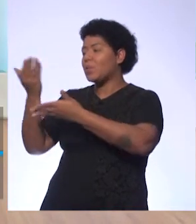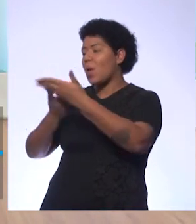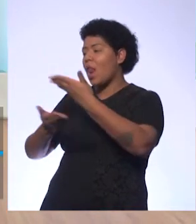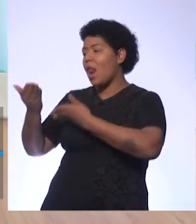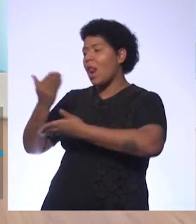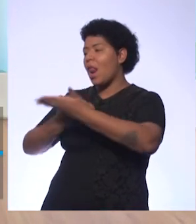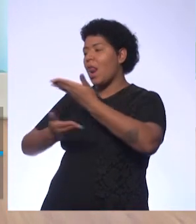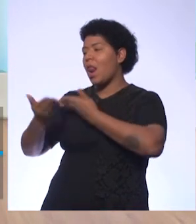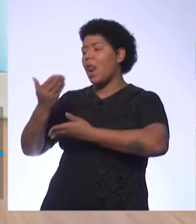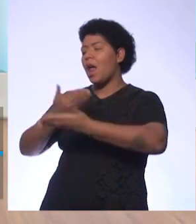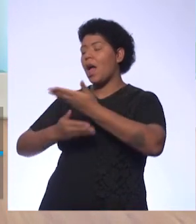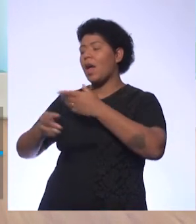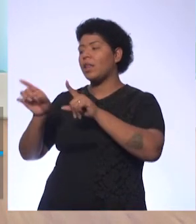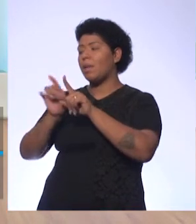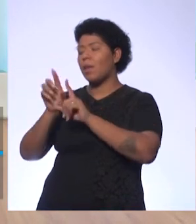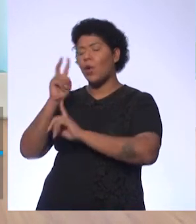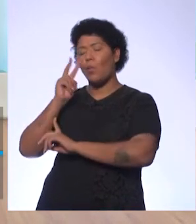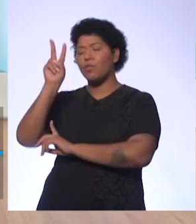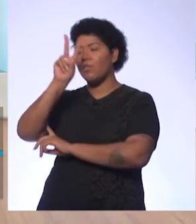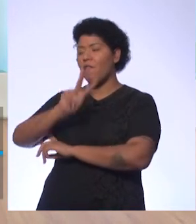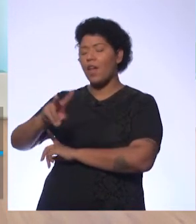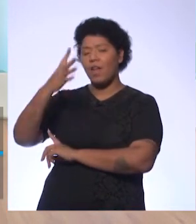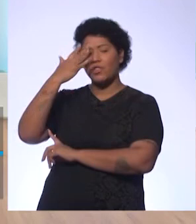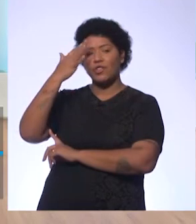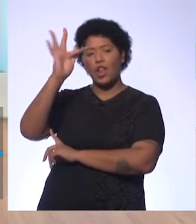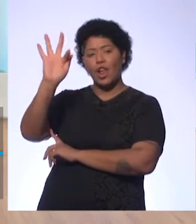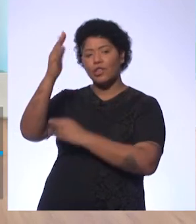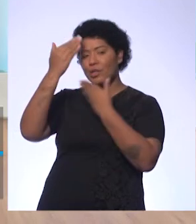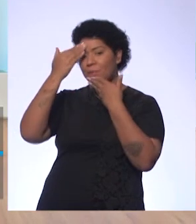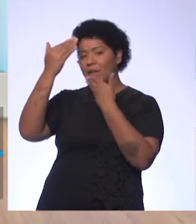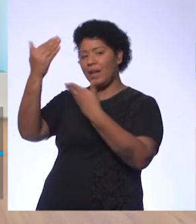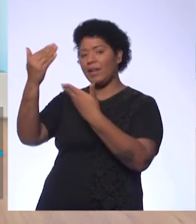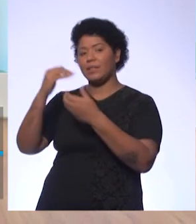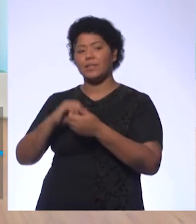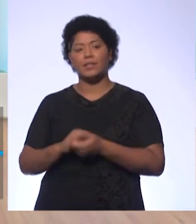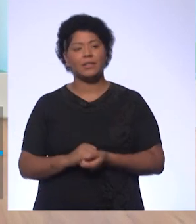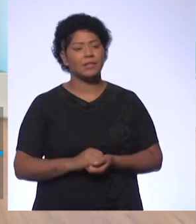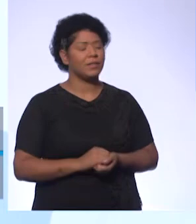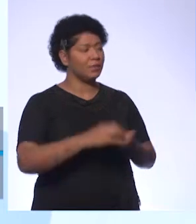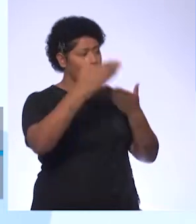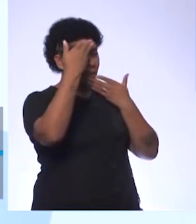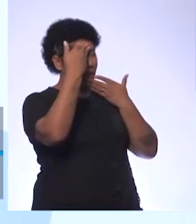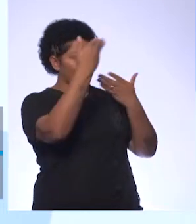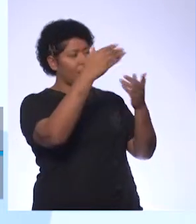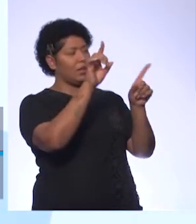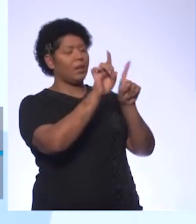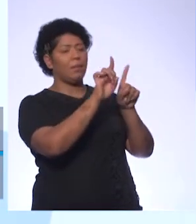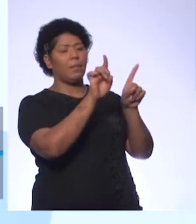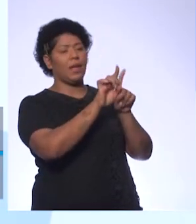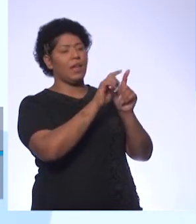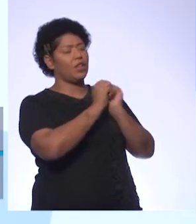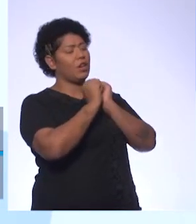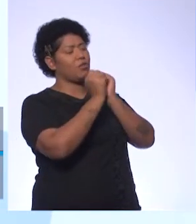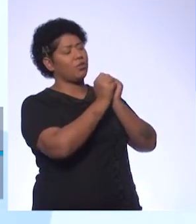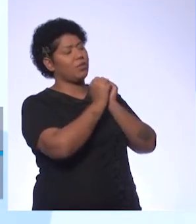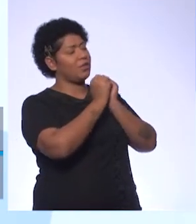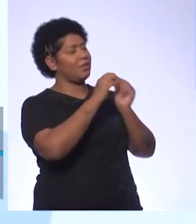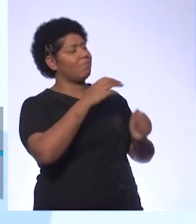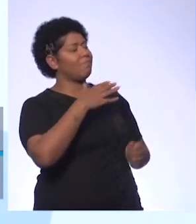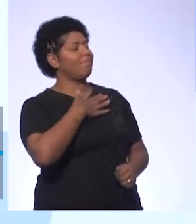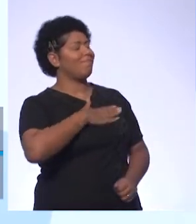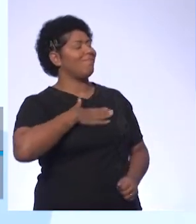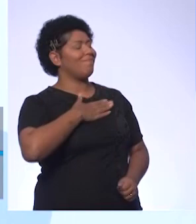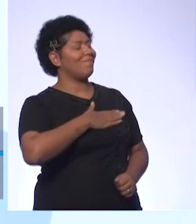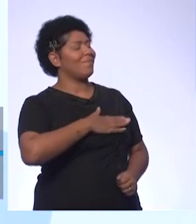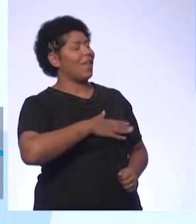seu olhar sociológico sobre a história. Muito legal ter essa participação. Obrigada, Jana. É sempre um prazer contribuir com suas aulas. Eu